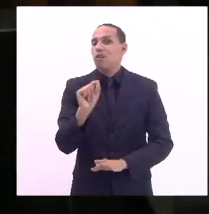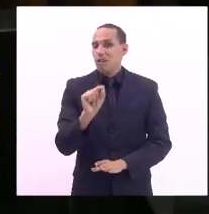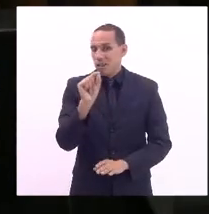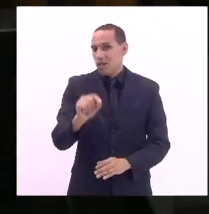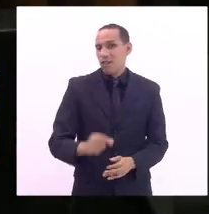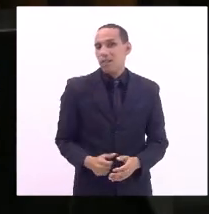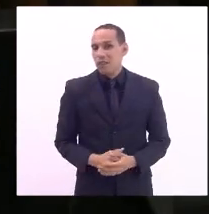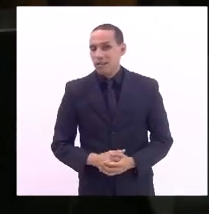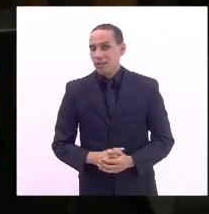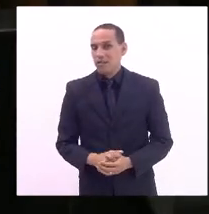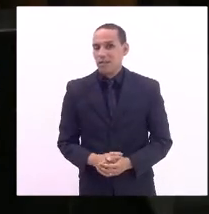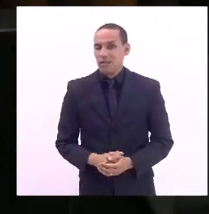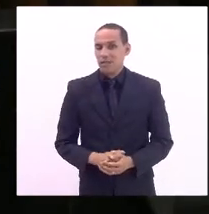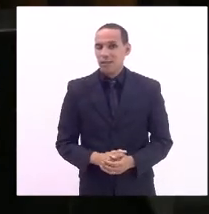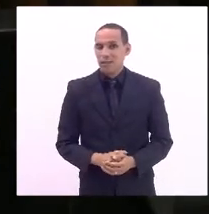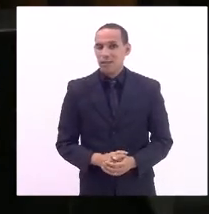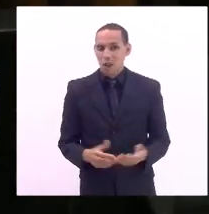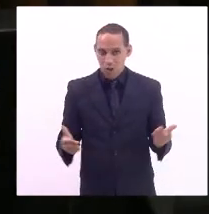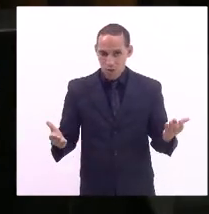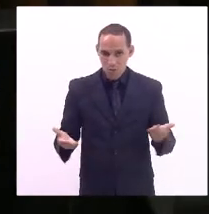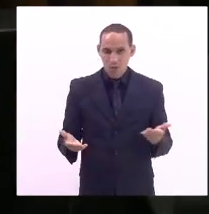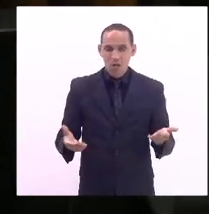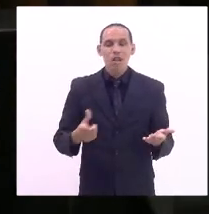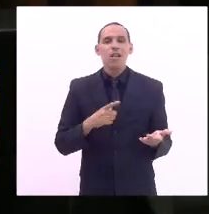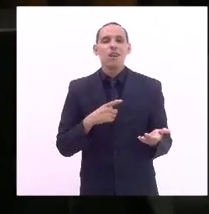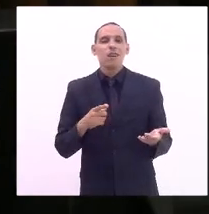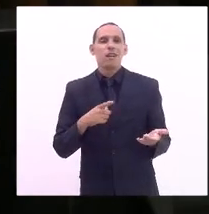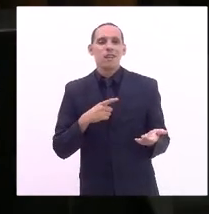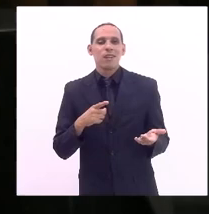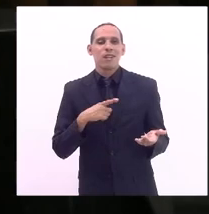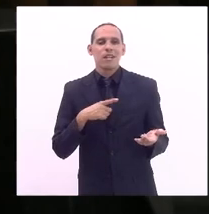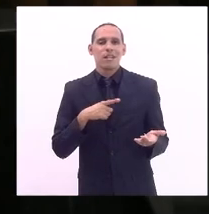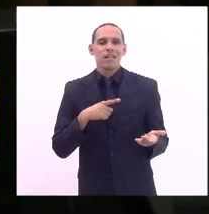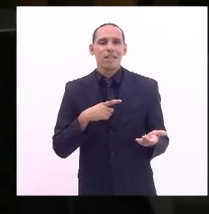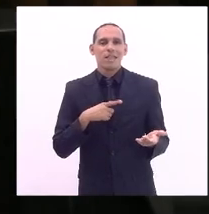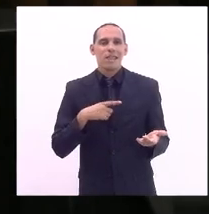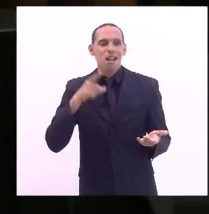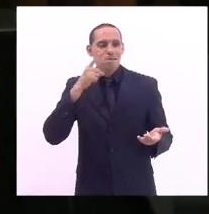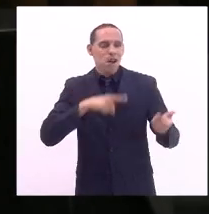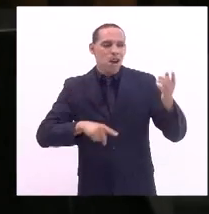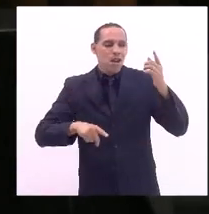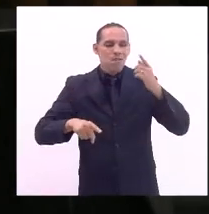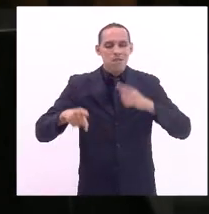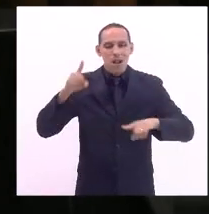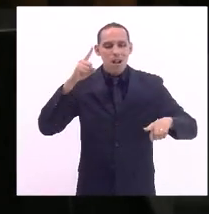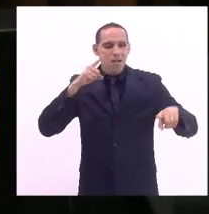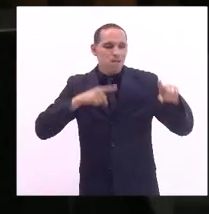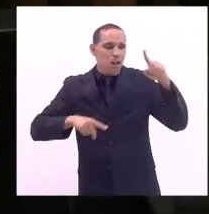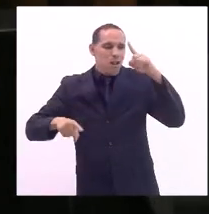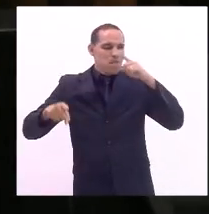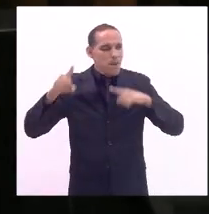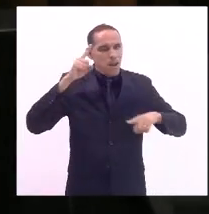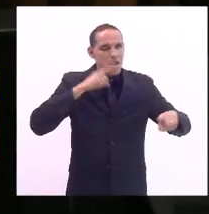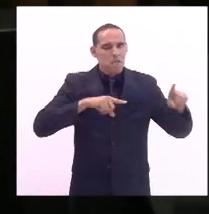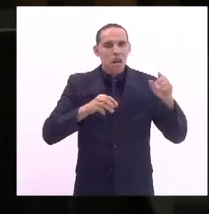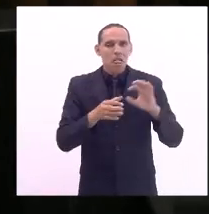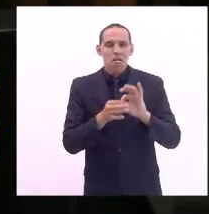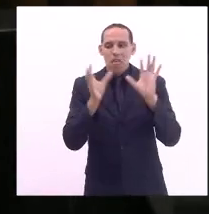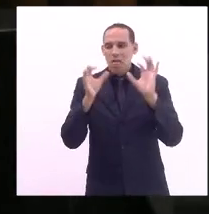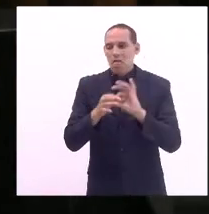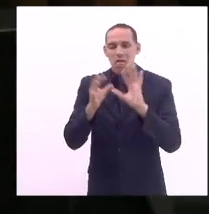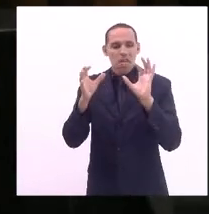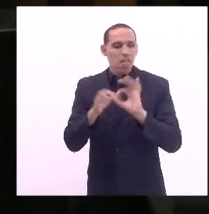existem, hoje, uma forma de deliberar, de se abrir mão